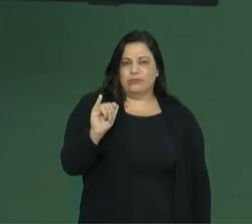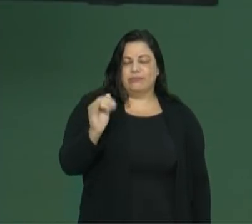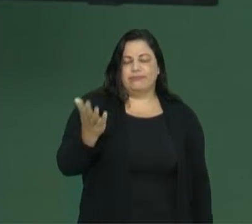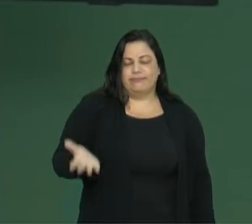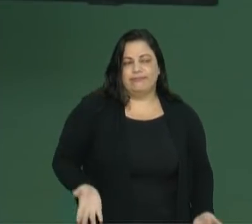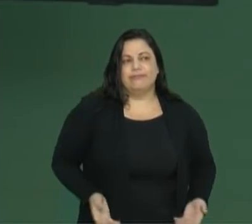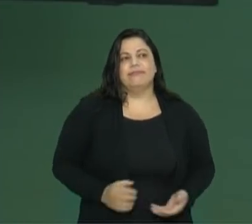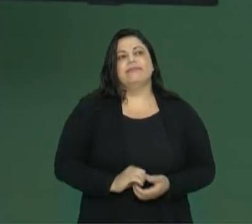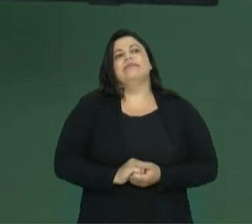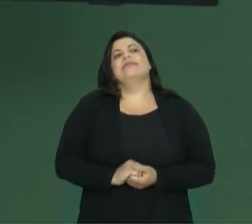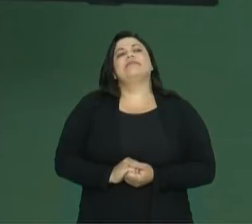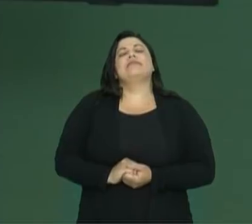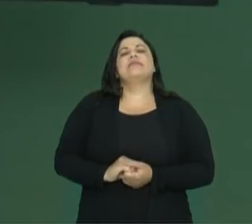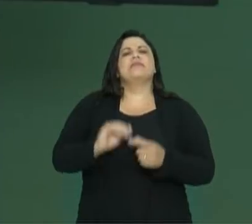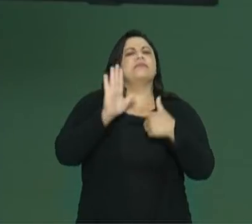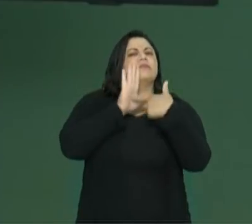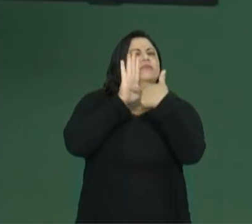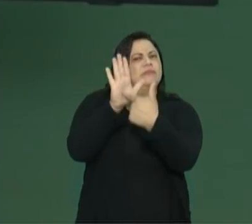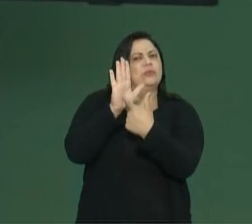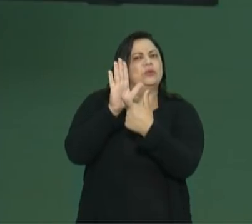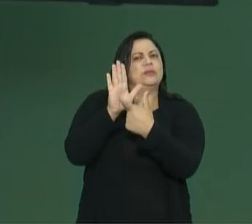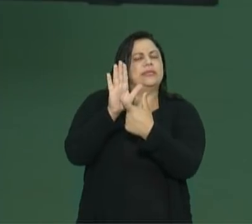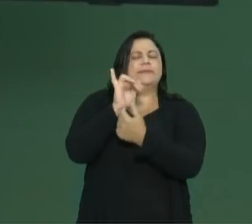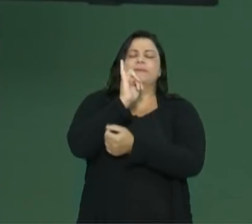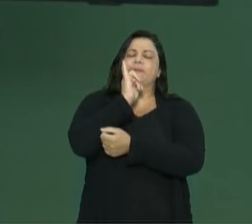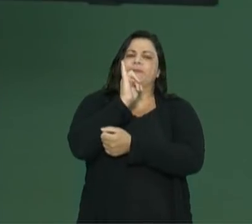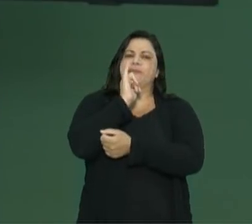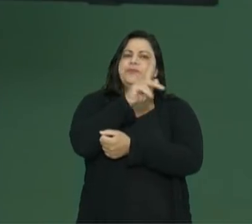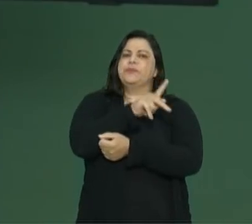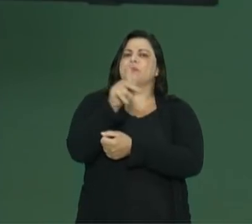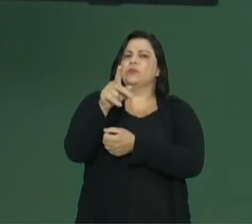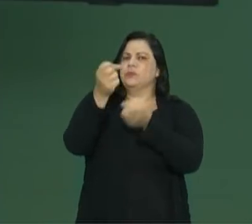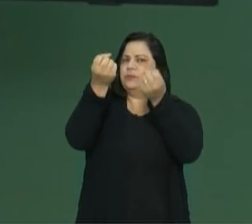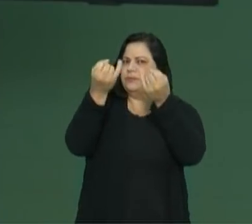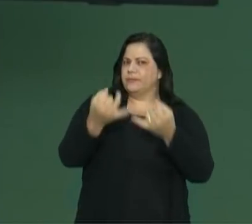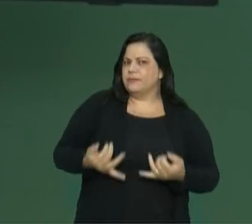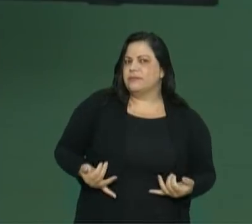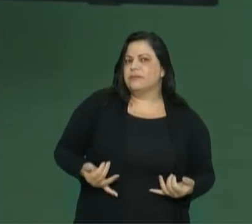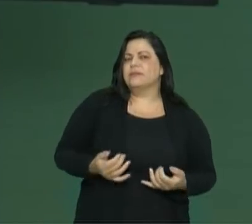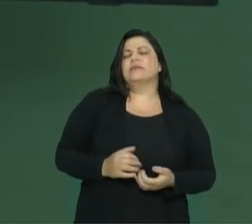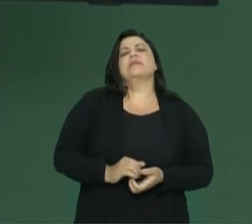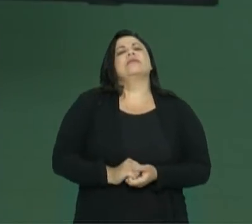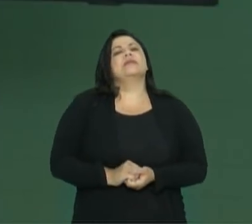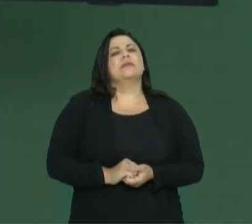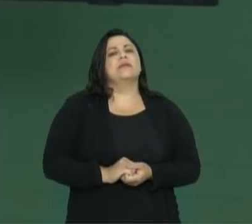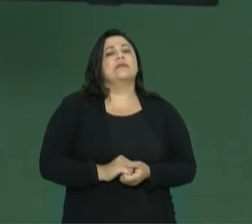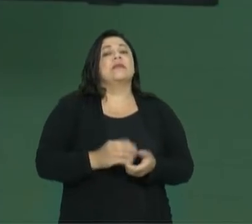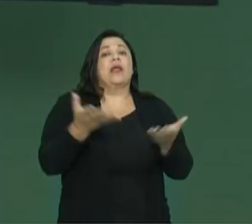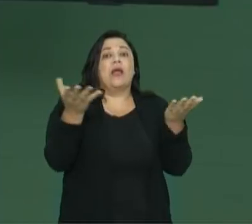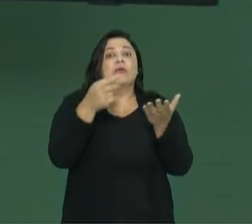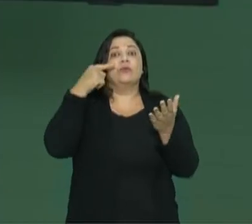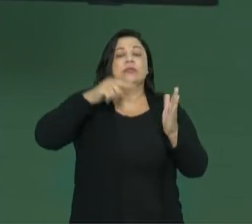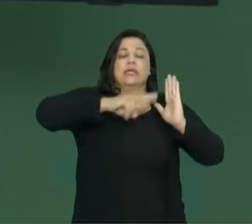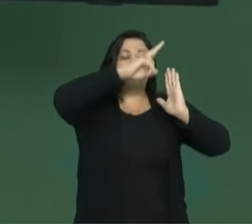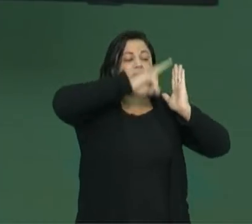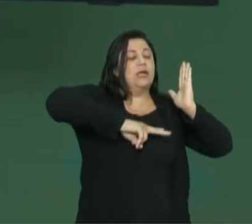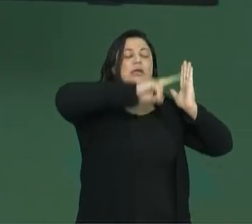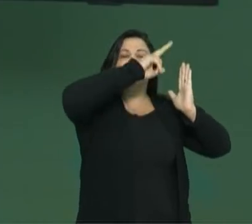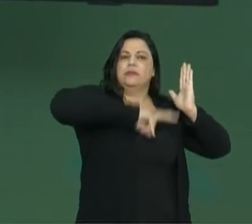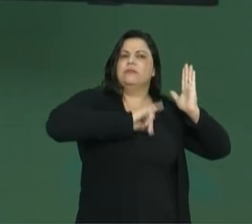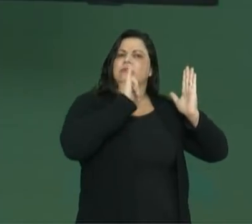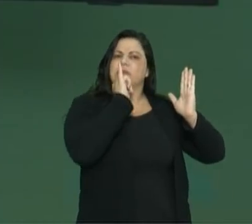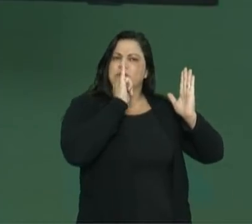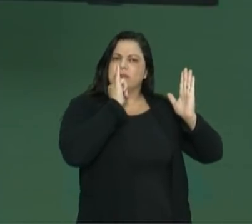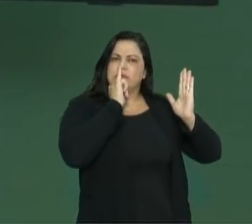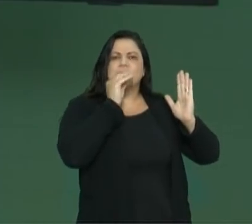poder ilustrar para vocês, eu vou fazer um exemplo, certo? Eu quero que vocês leiam esse exemplo e